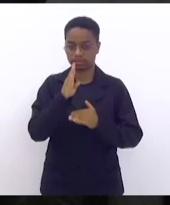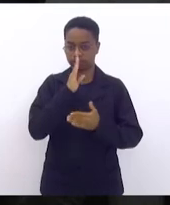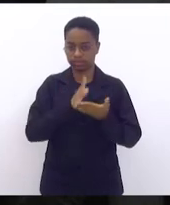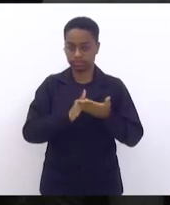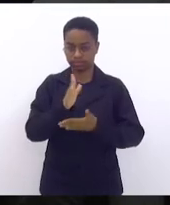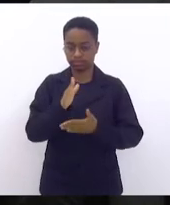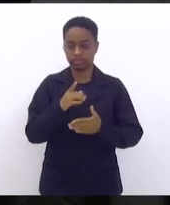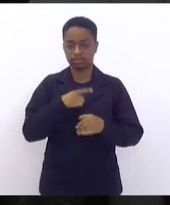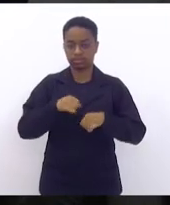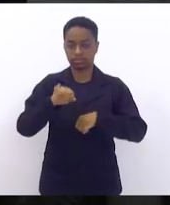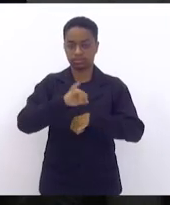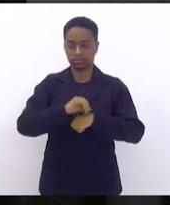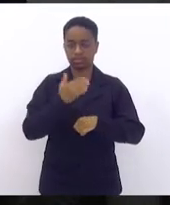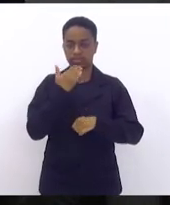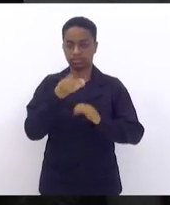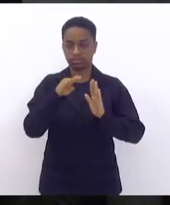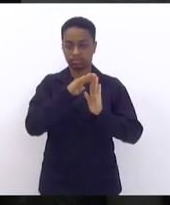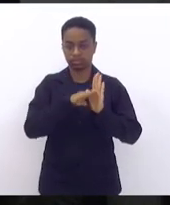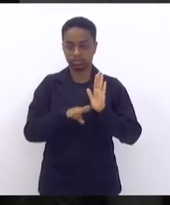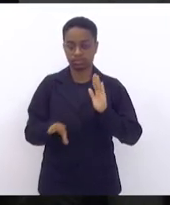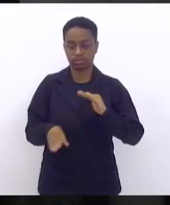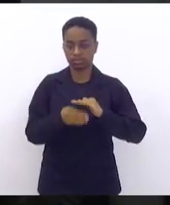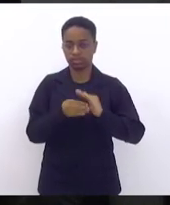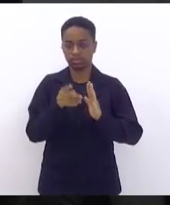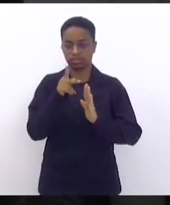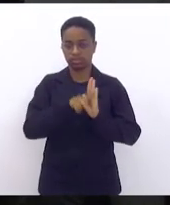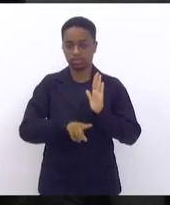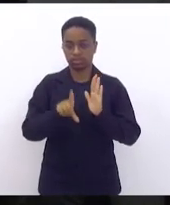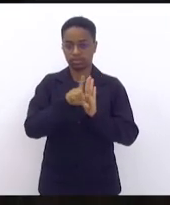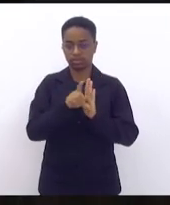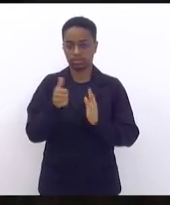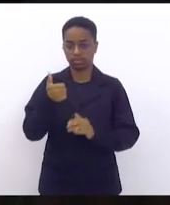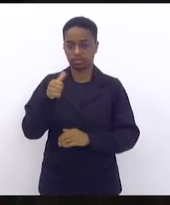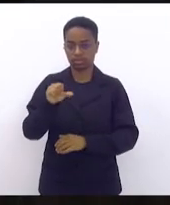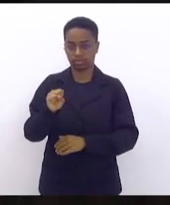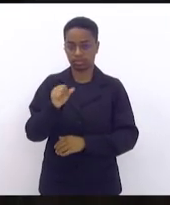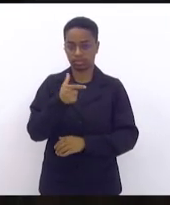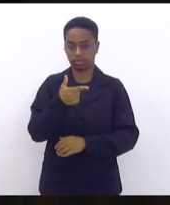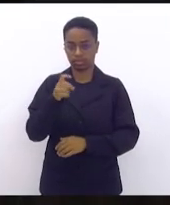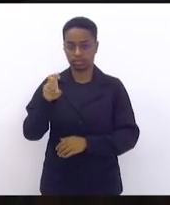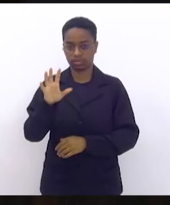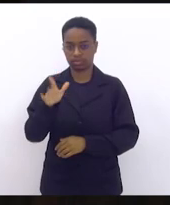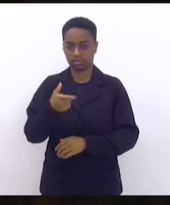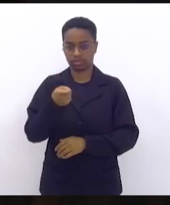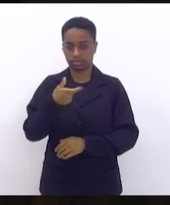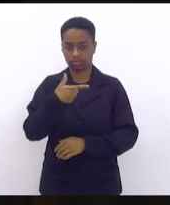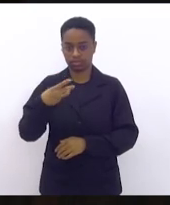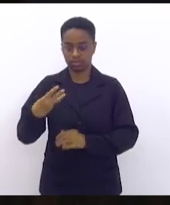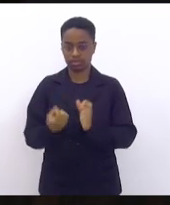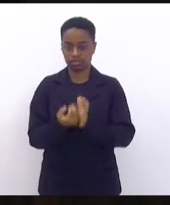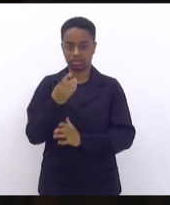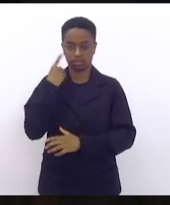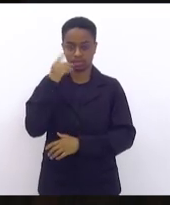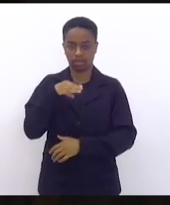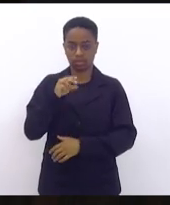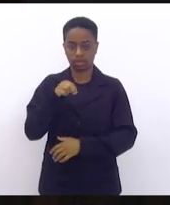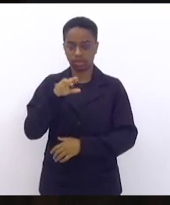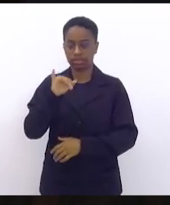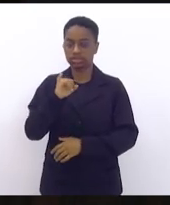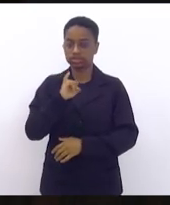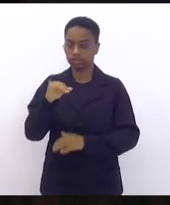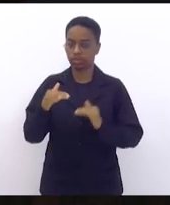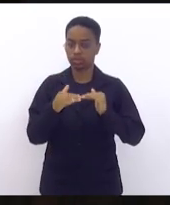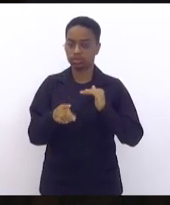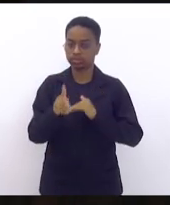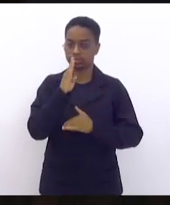mesa requerimento de inclusão na ordem do dia do projeto de lei 1825 de 23, deputado Muniz Neto. Vocês que aprovam, mandem como